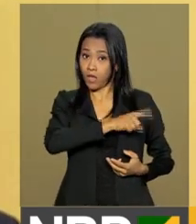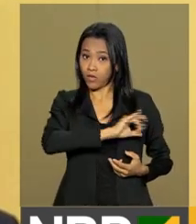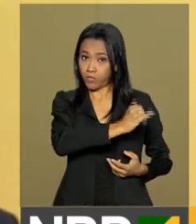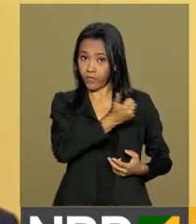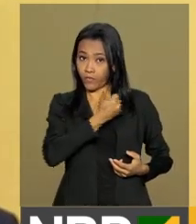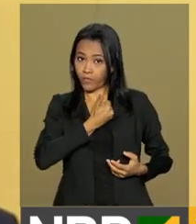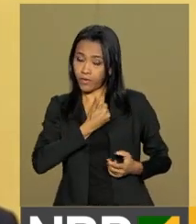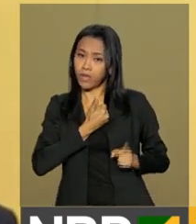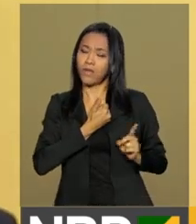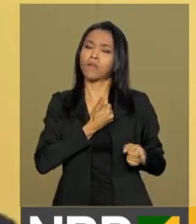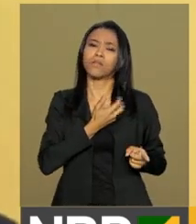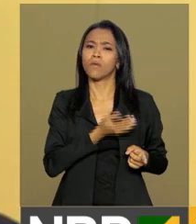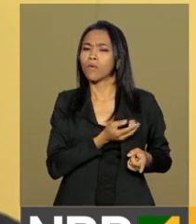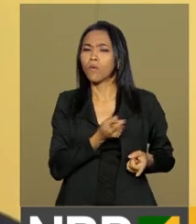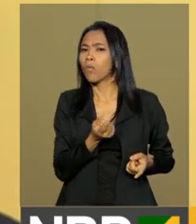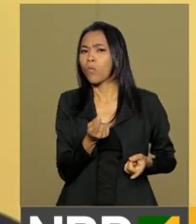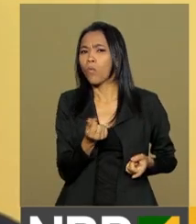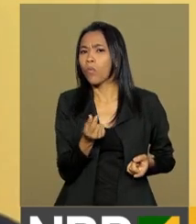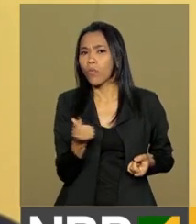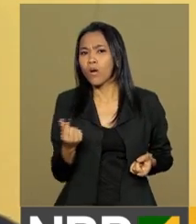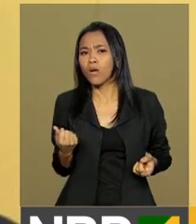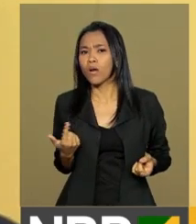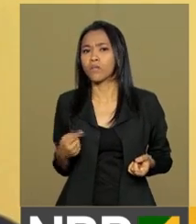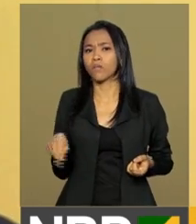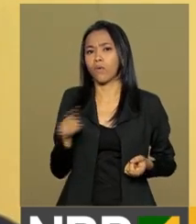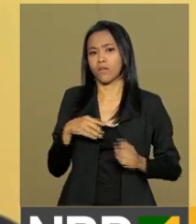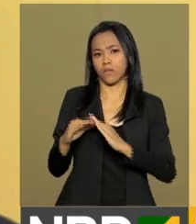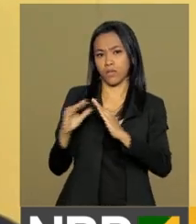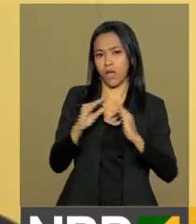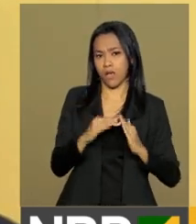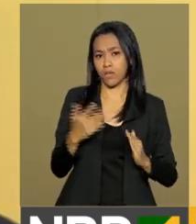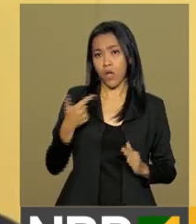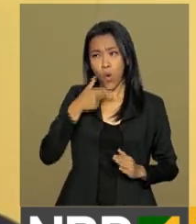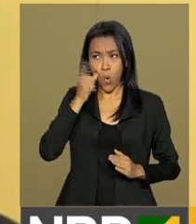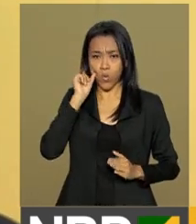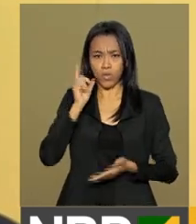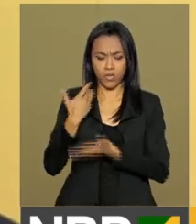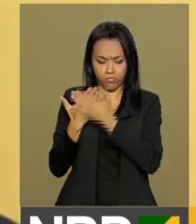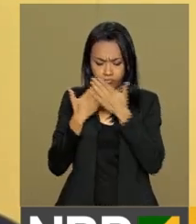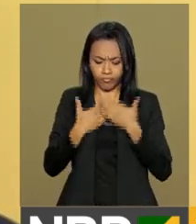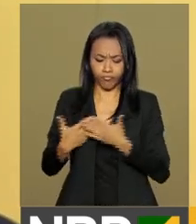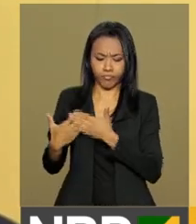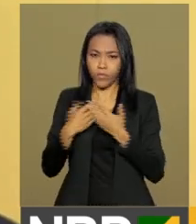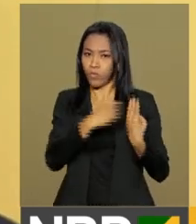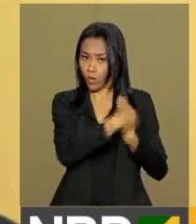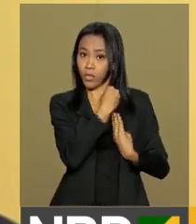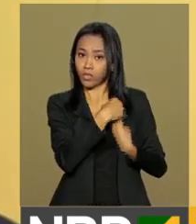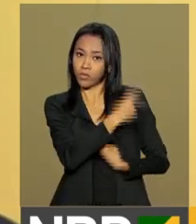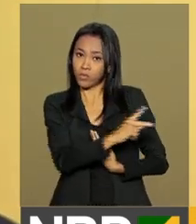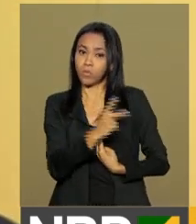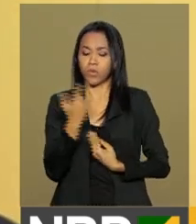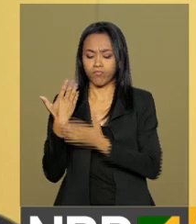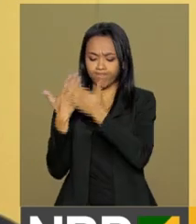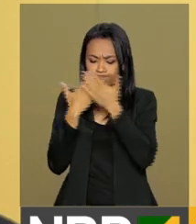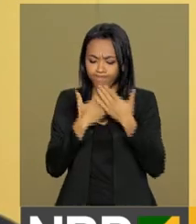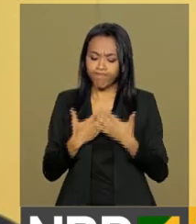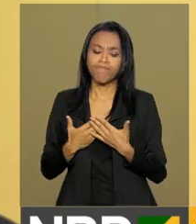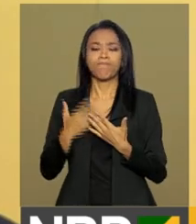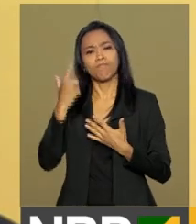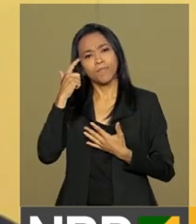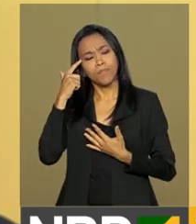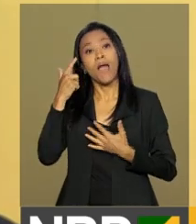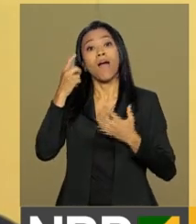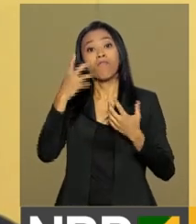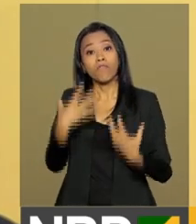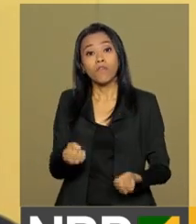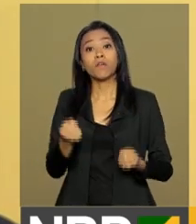de quantos seriam estas casas, e nós concluímos estudos no dia de ontem com o seu auxílio, permitindo o lançamento de